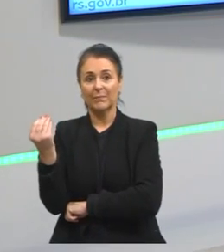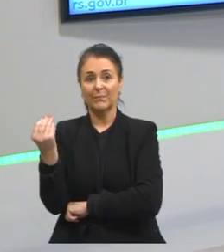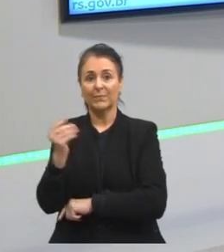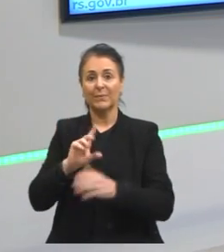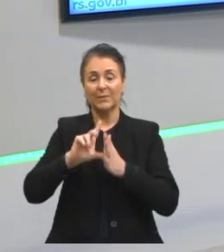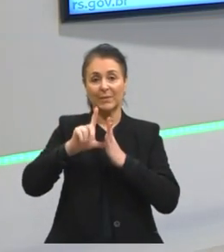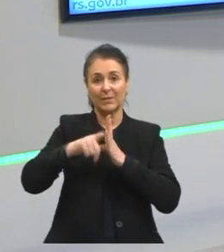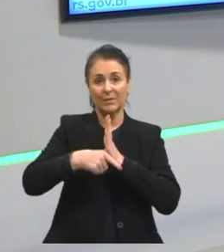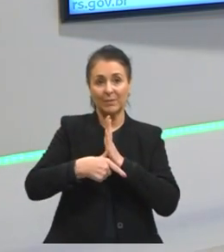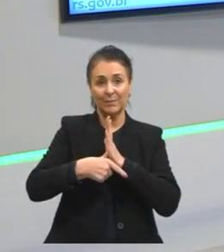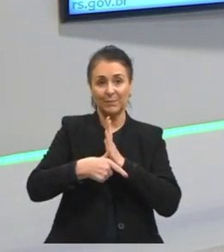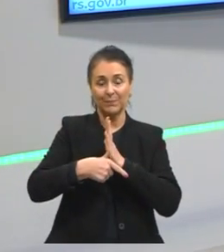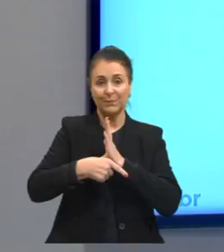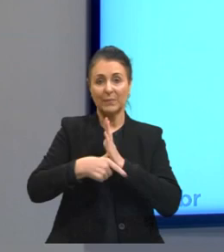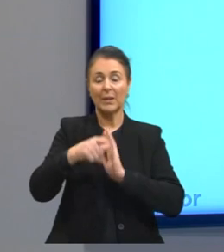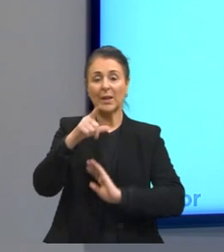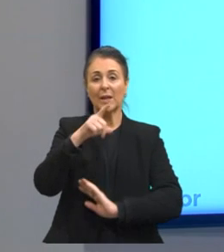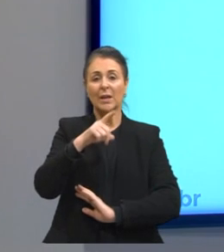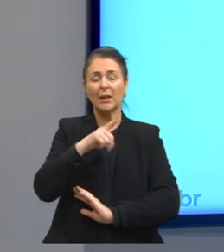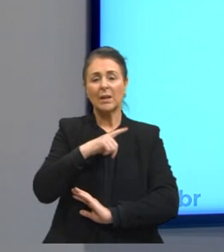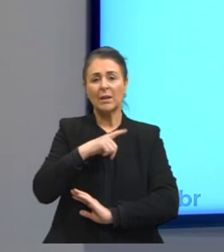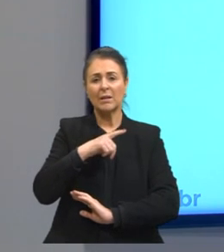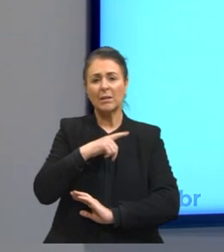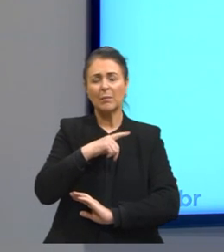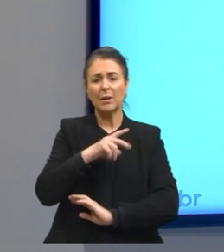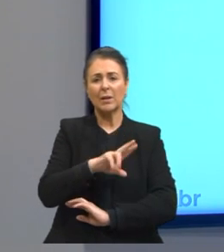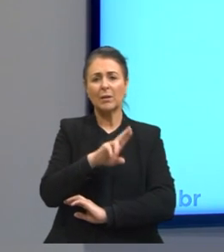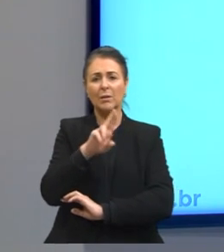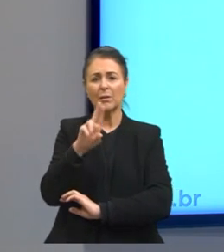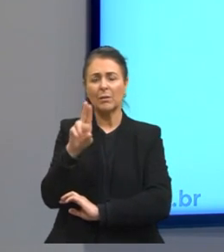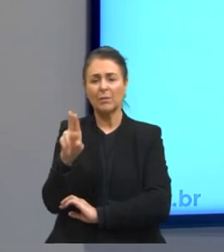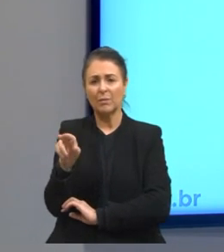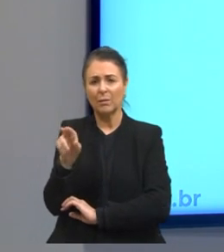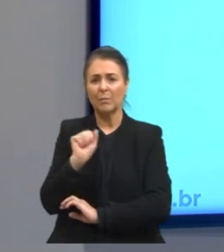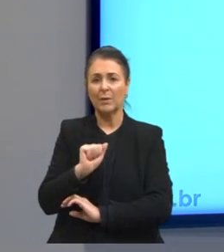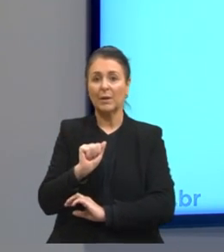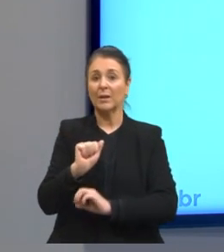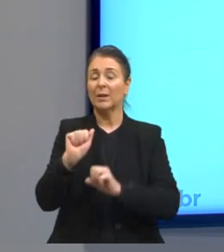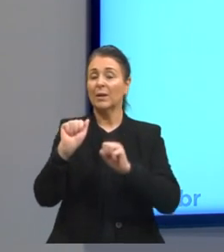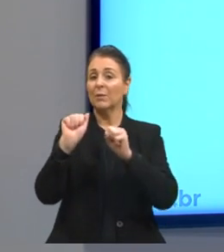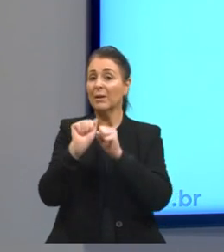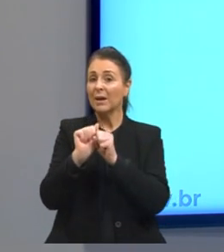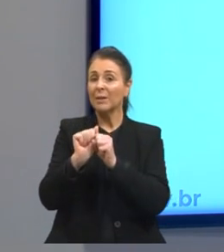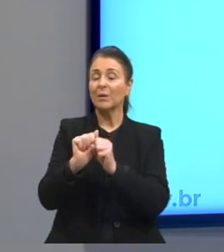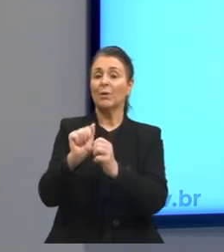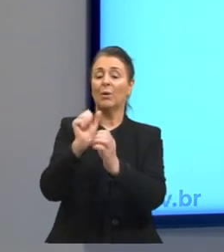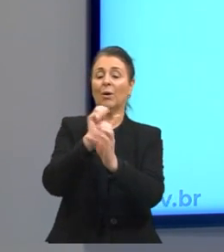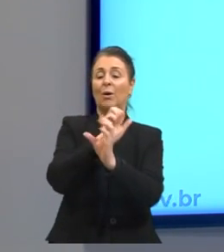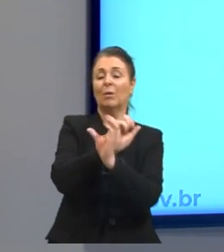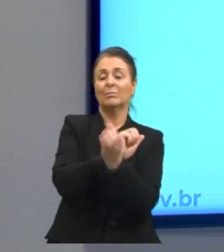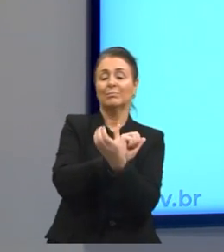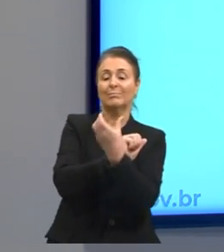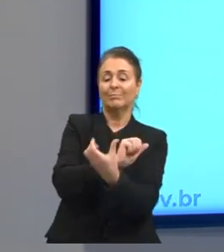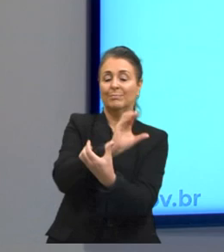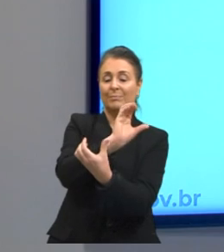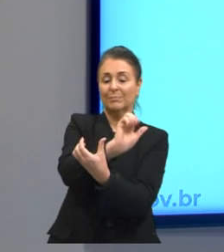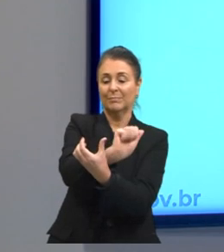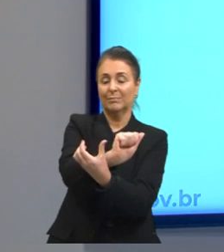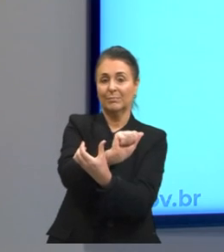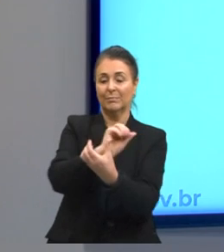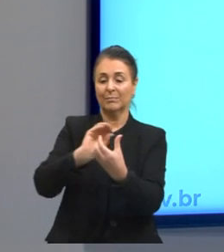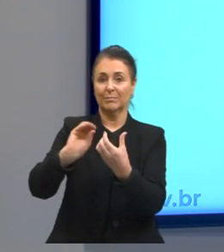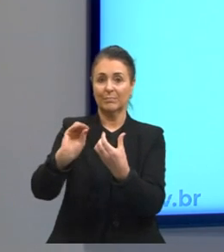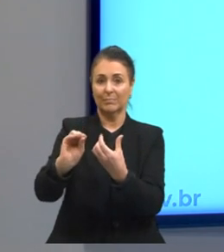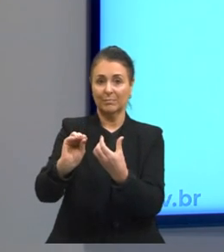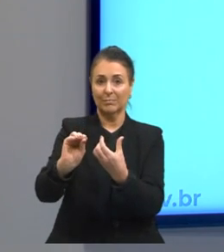Depois, a gente tem o que vai ser chamado de artigo, que também é uma classe de palavras